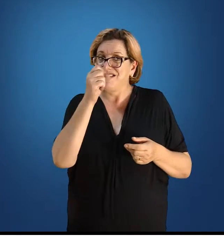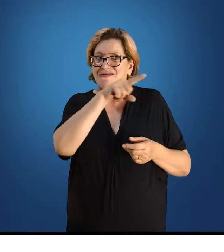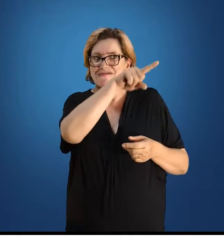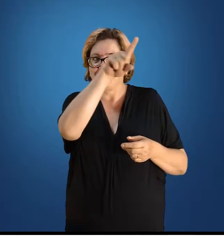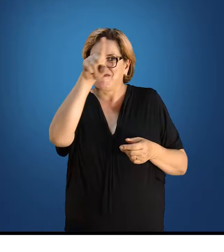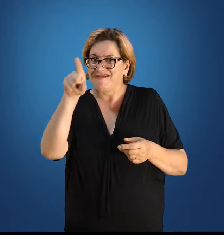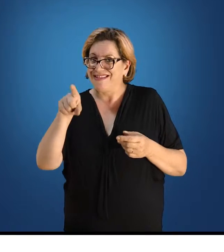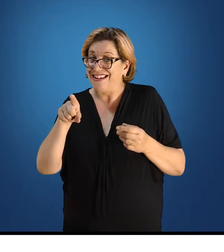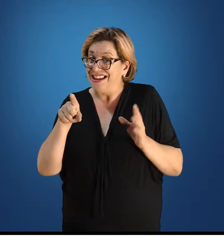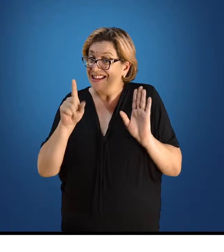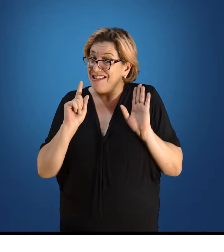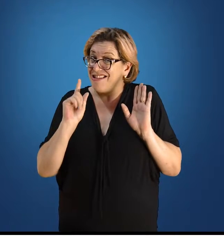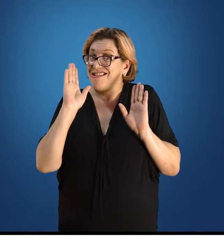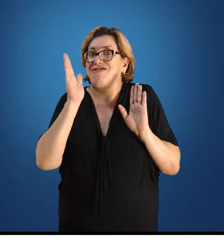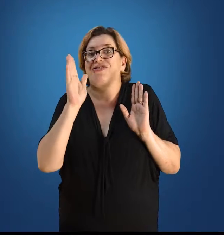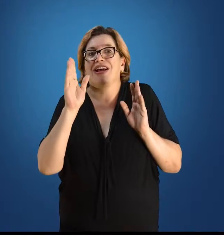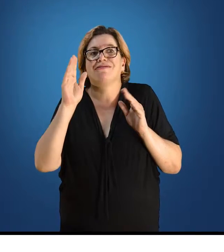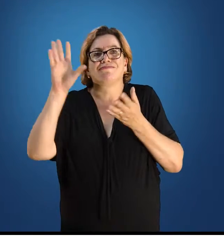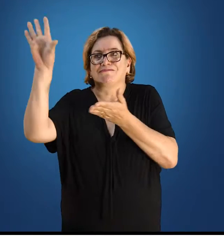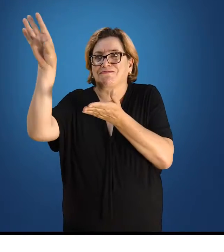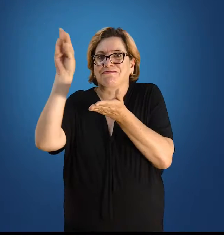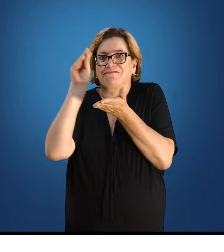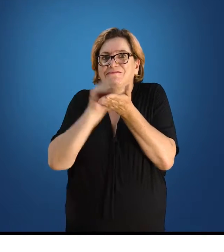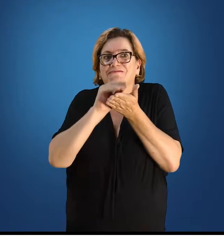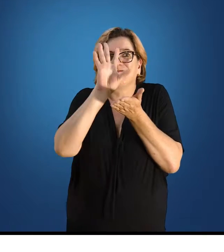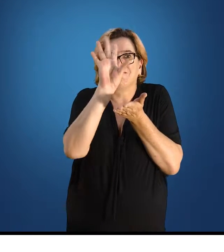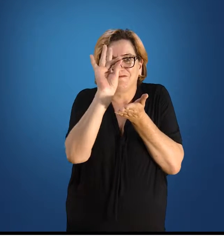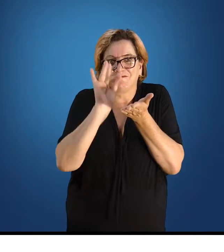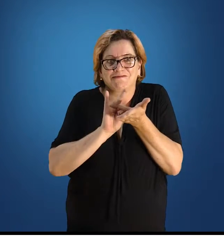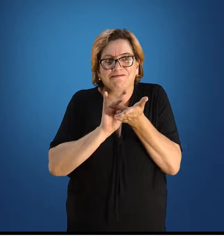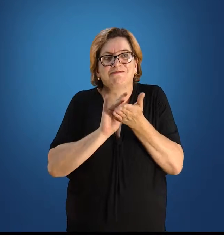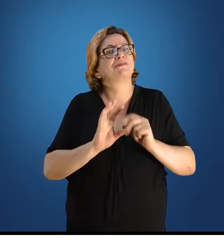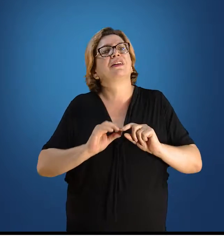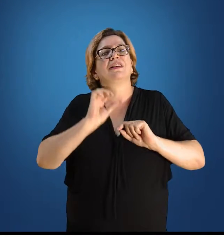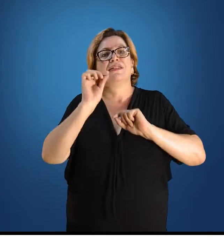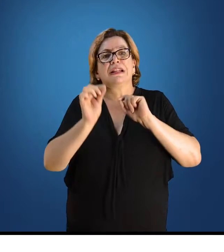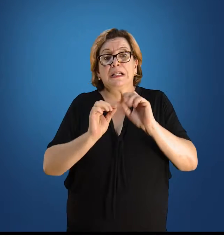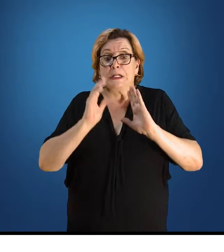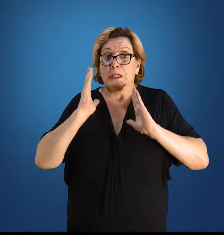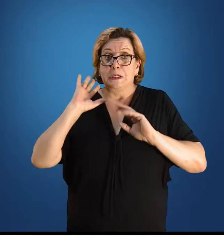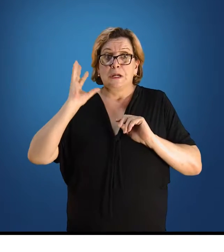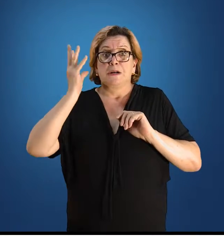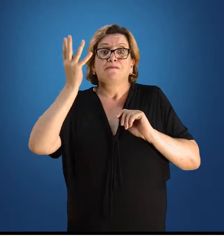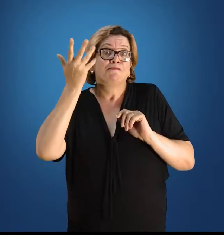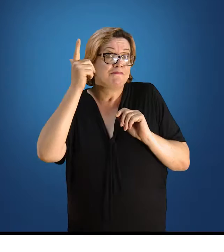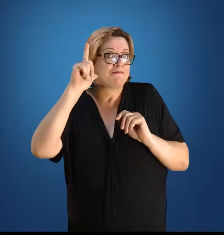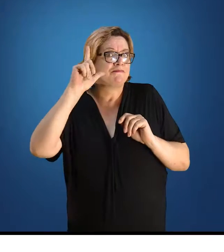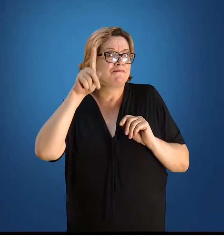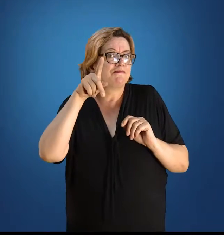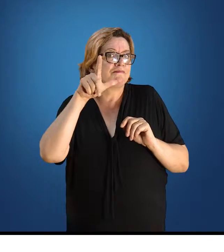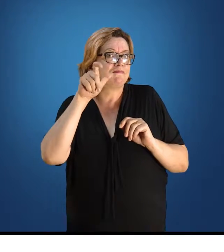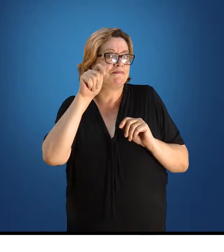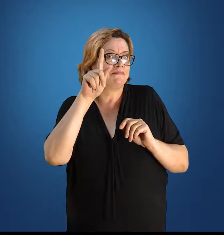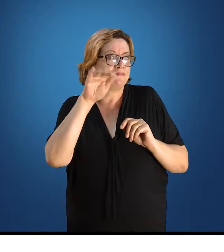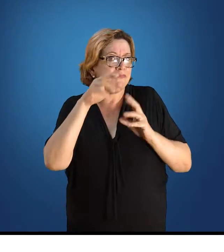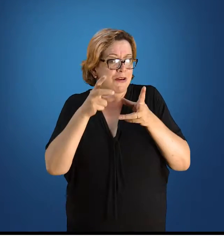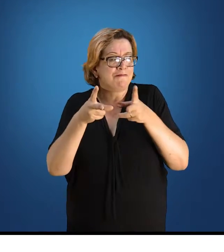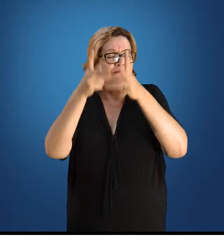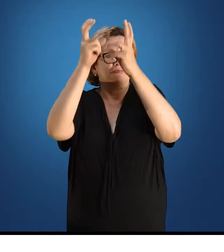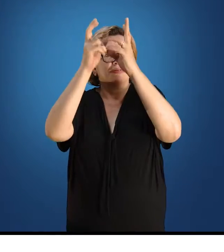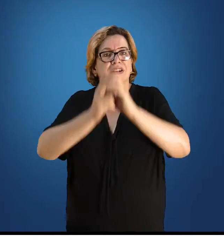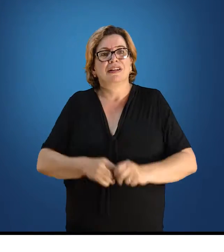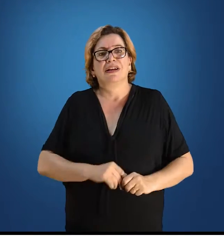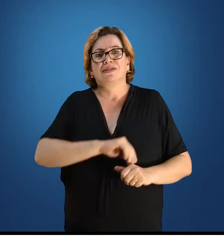tiver feito cópia e cola, certamente vai esbarrar lá na editora. Vamos